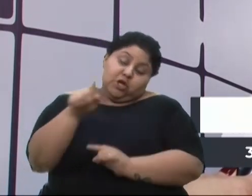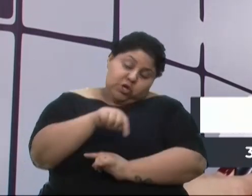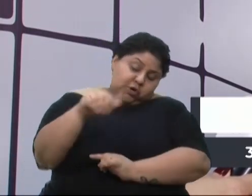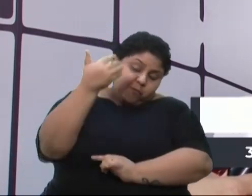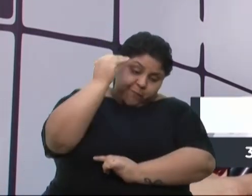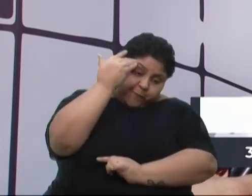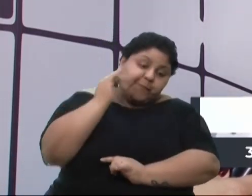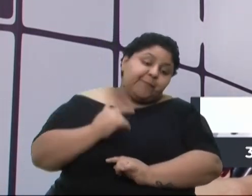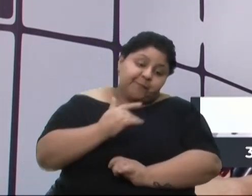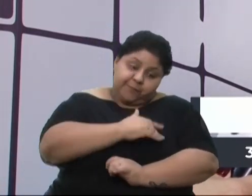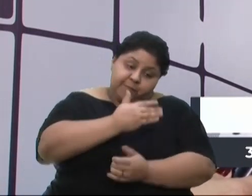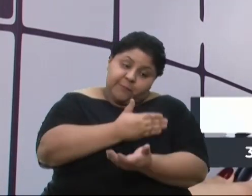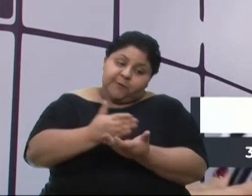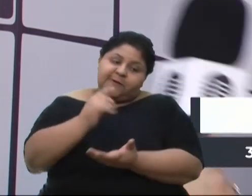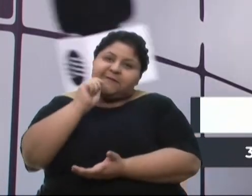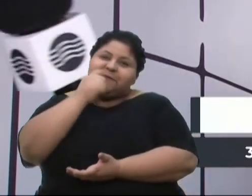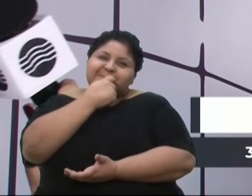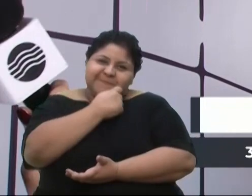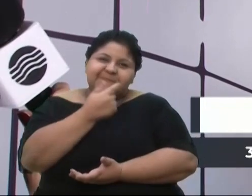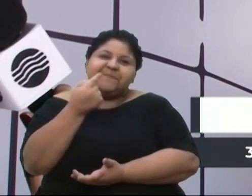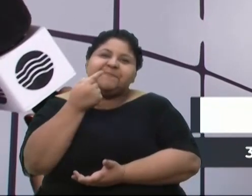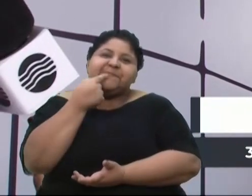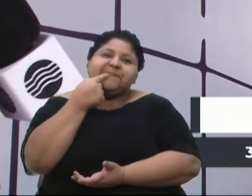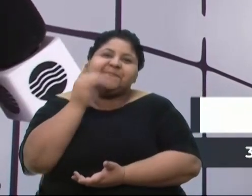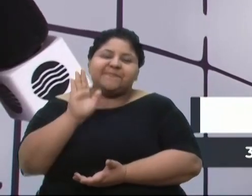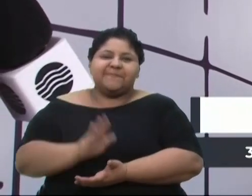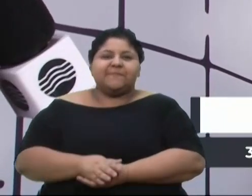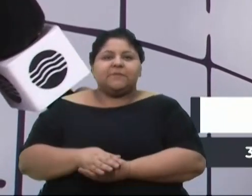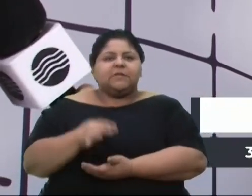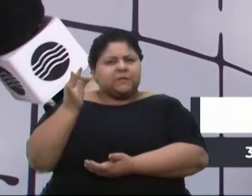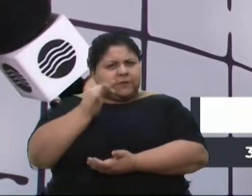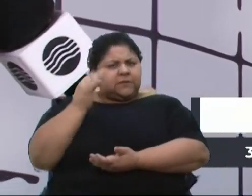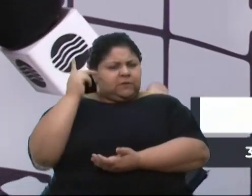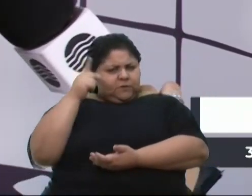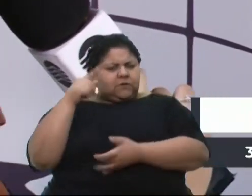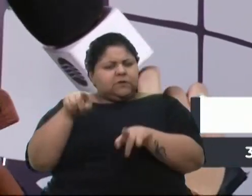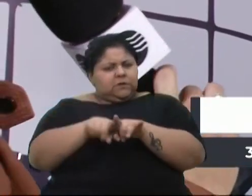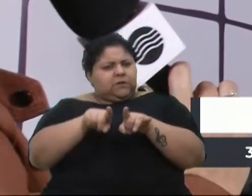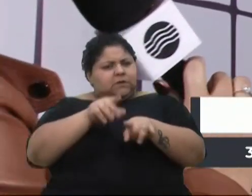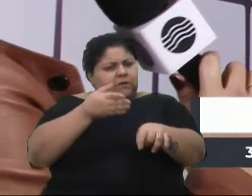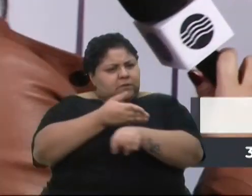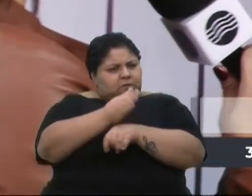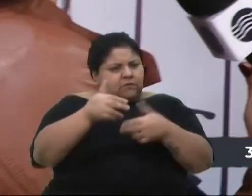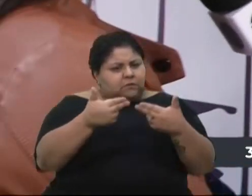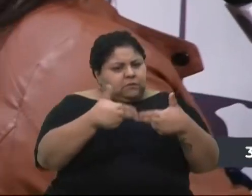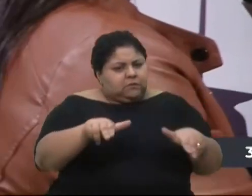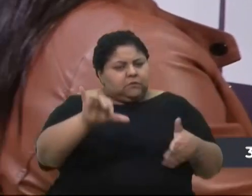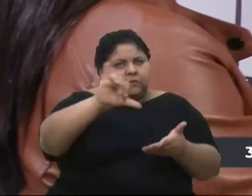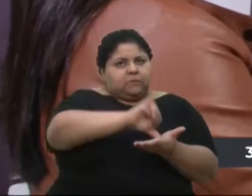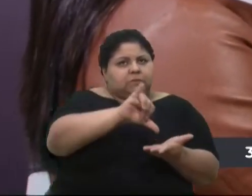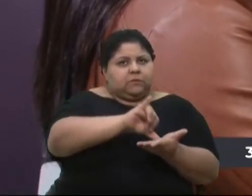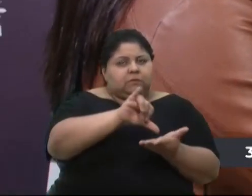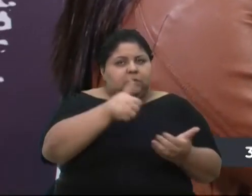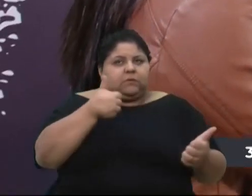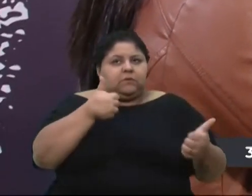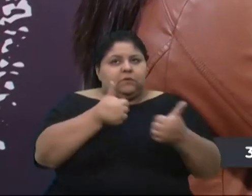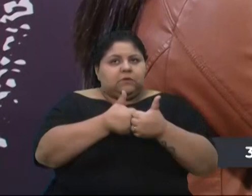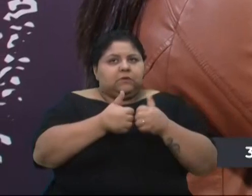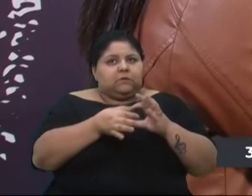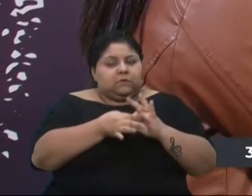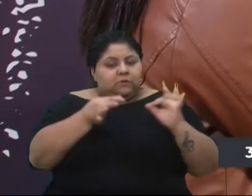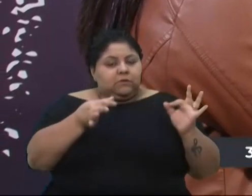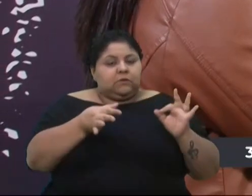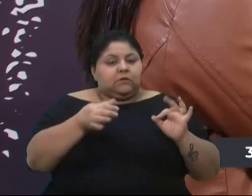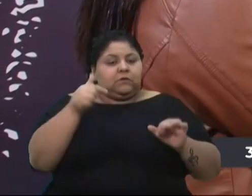que a saúde começa pela boca. Perfeito, vereador. O senhor também participou da inauguração do Centro Integrado de Operações aqui